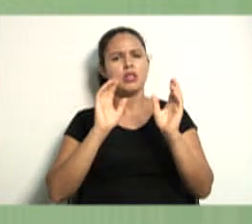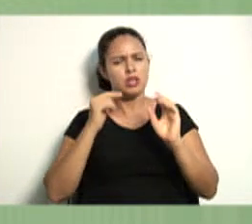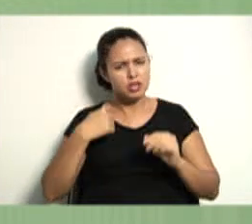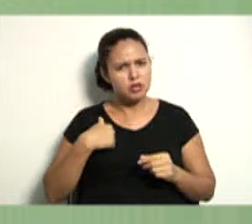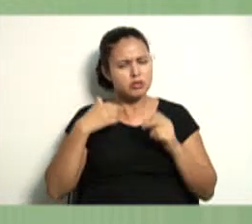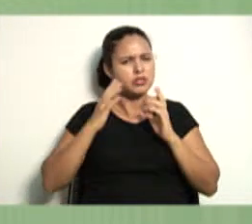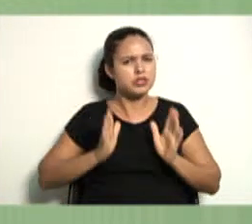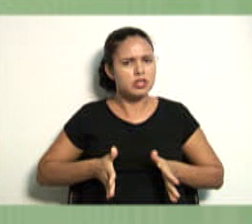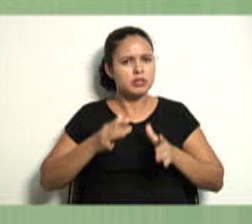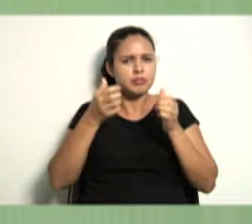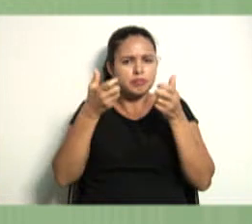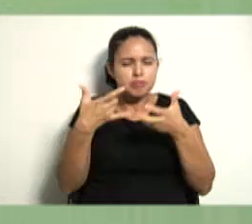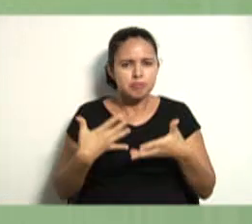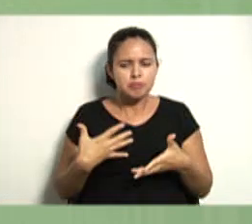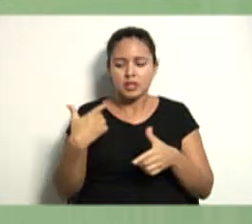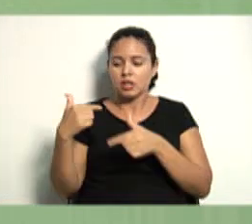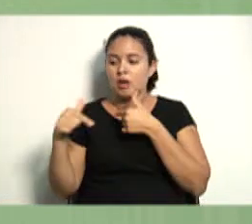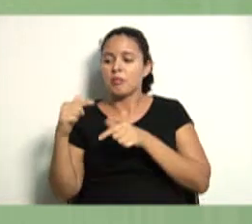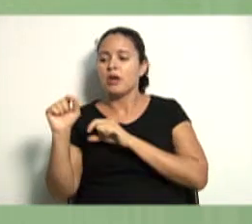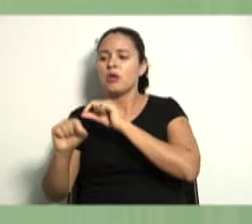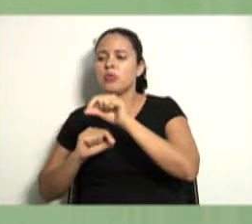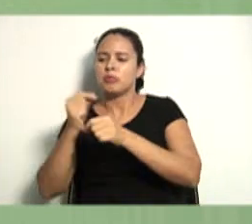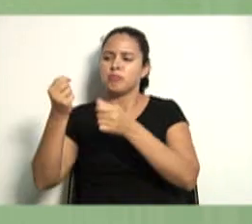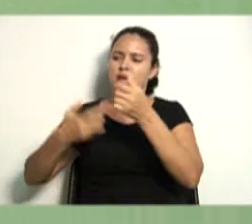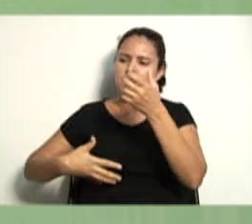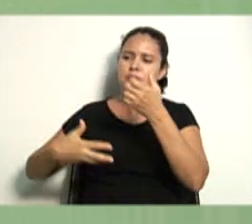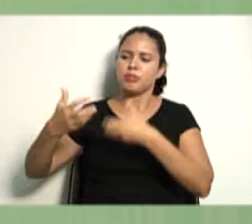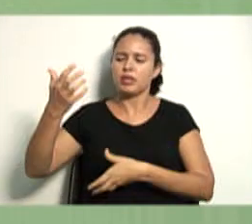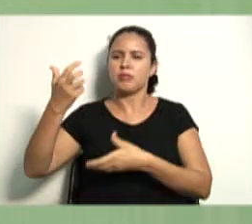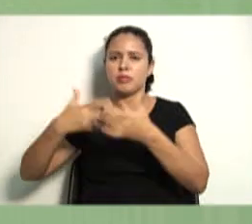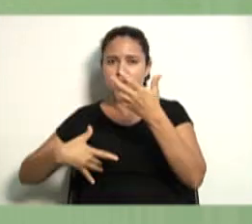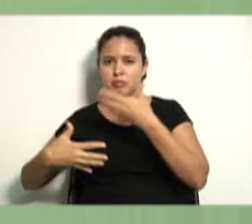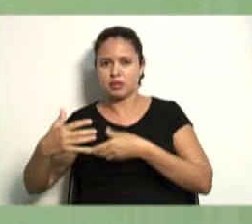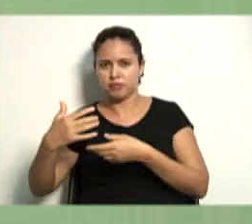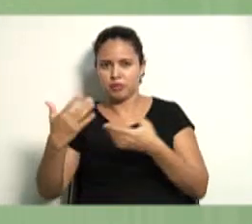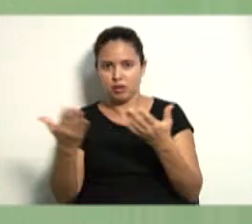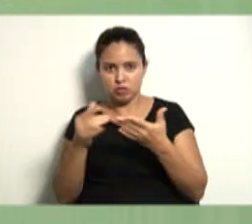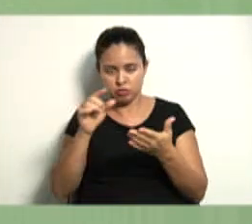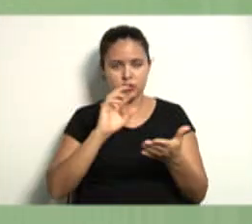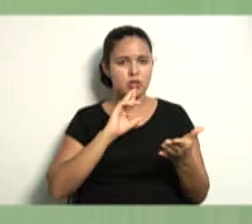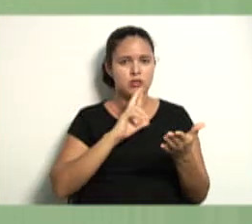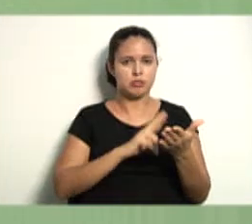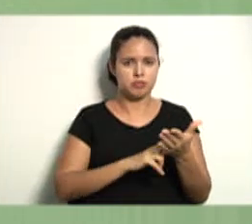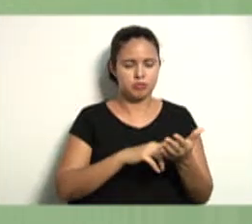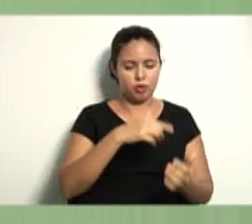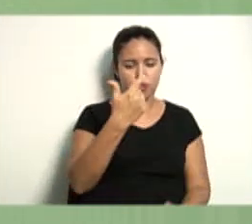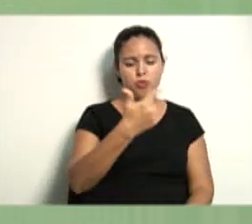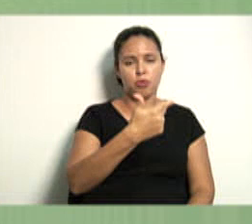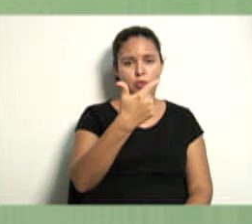de trabalho. O que você entendeu? Questão número 2.